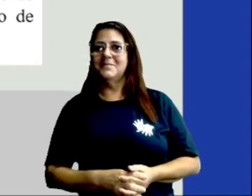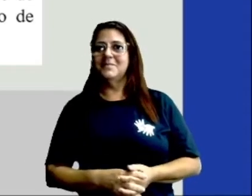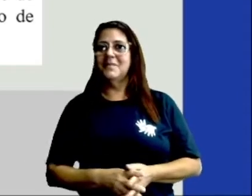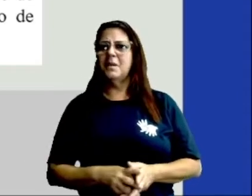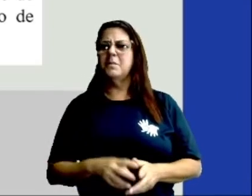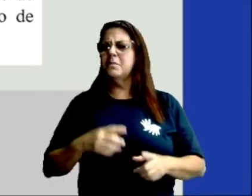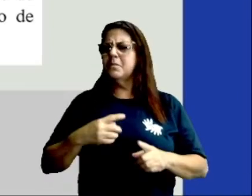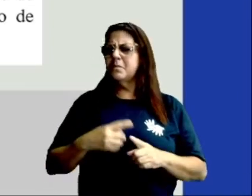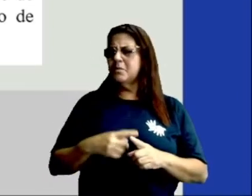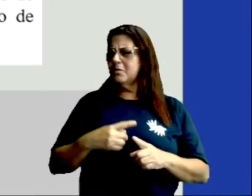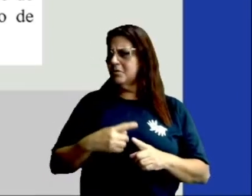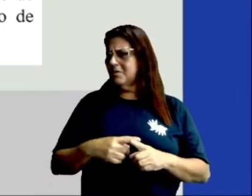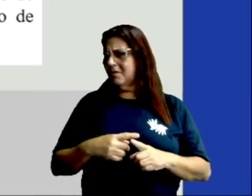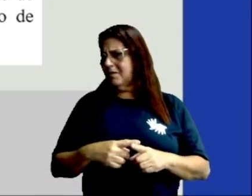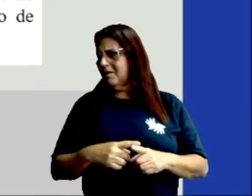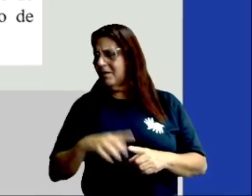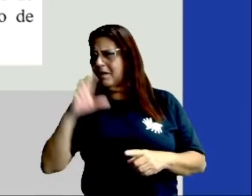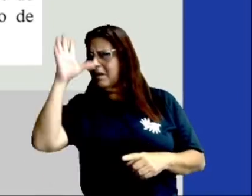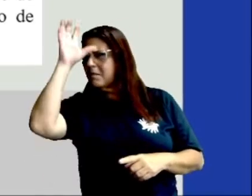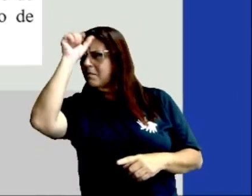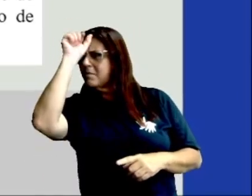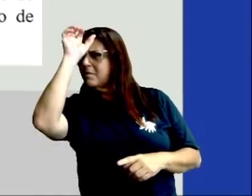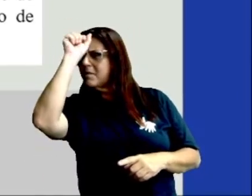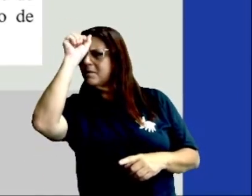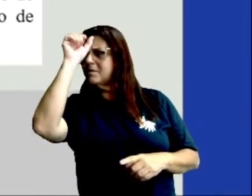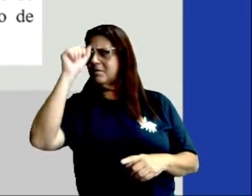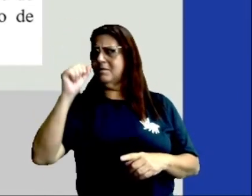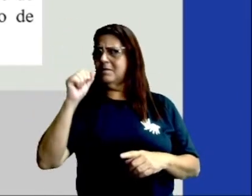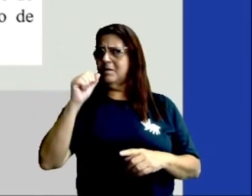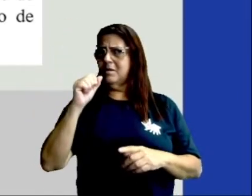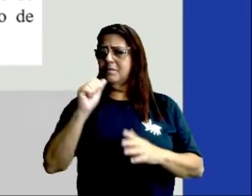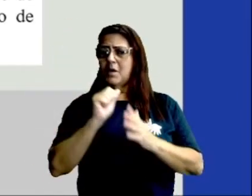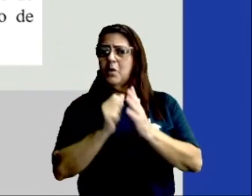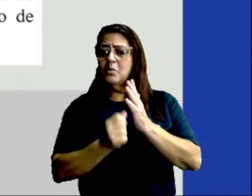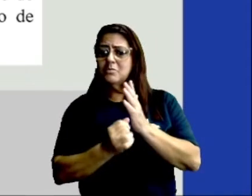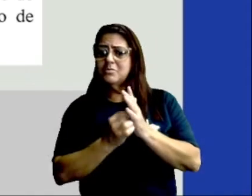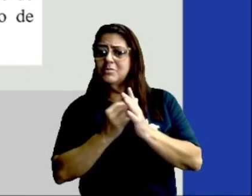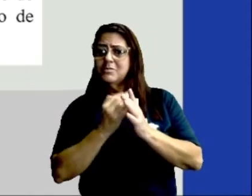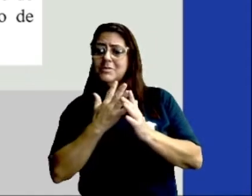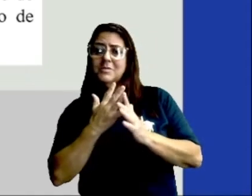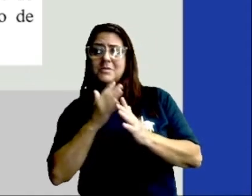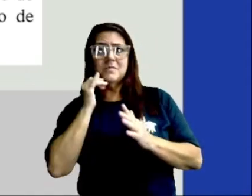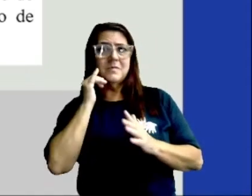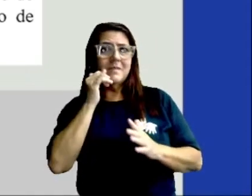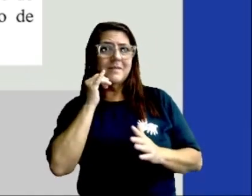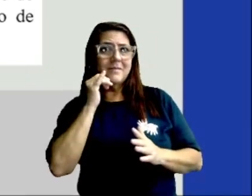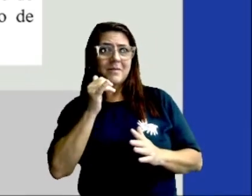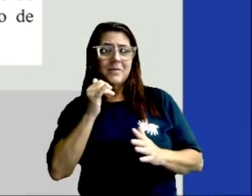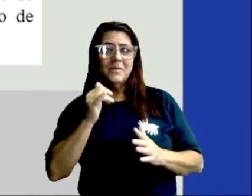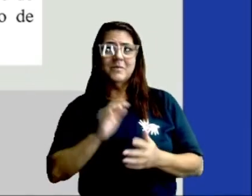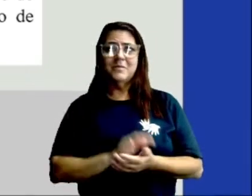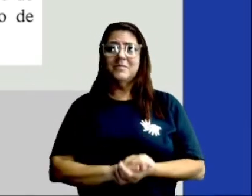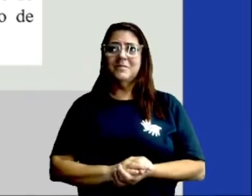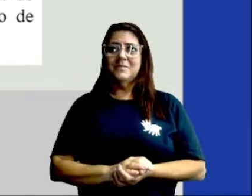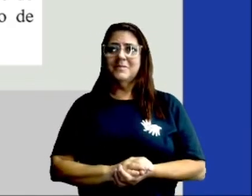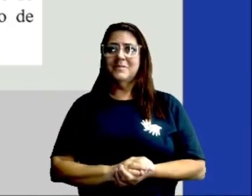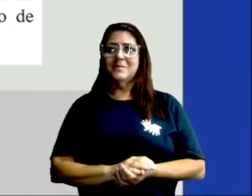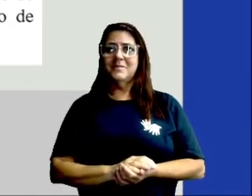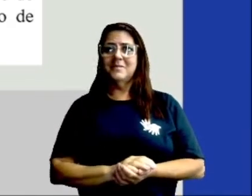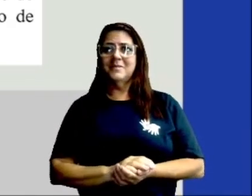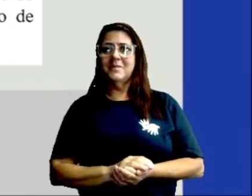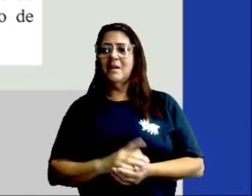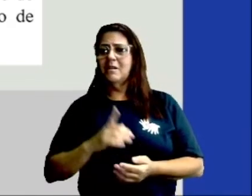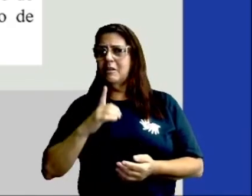E por que é relevante, né, a gente aprender aí um pouco sobre esses tipos de narradores? Bom, de acordo aí,